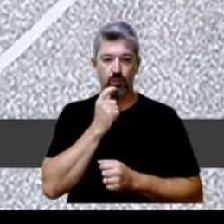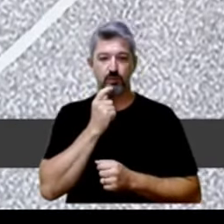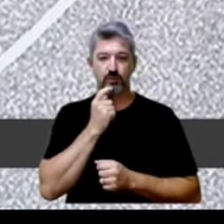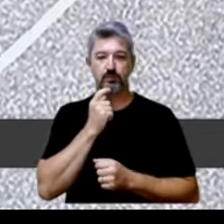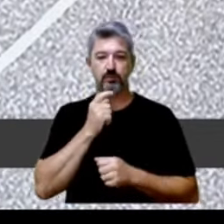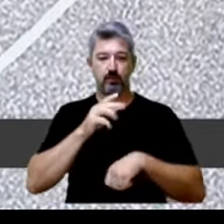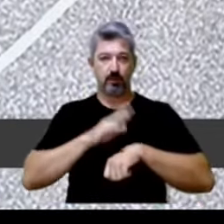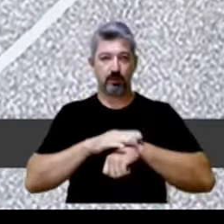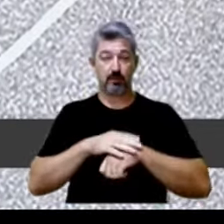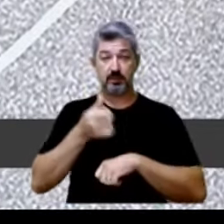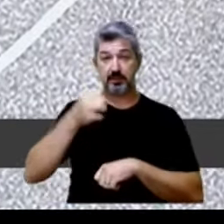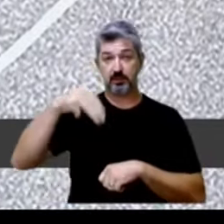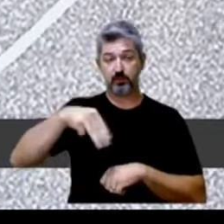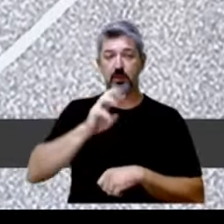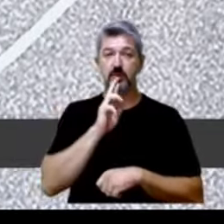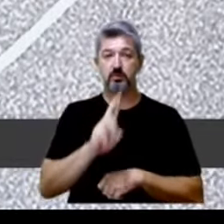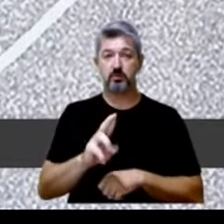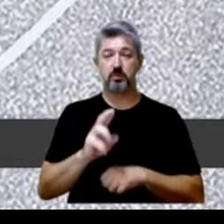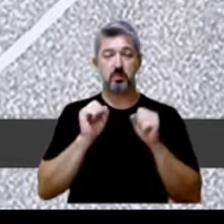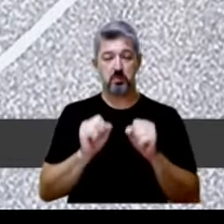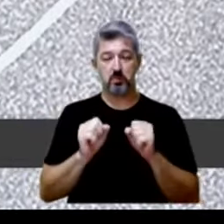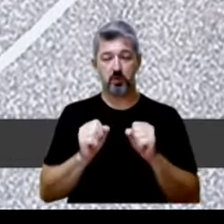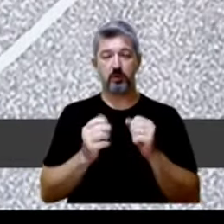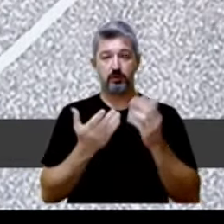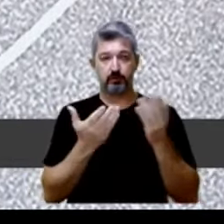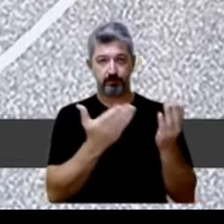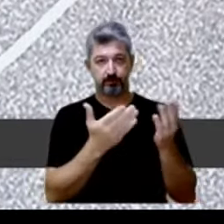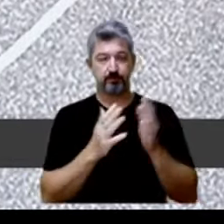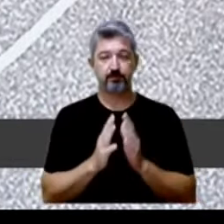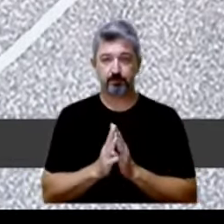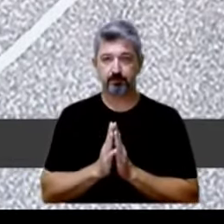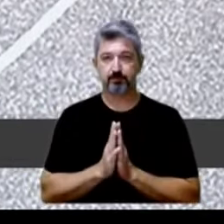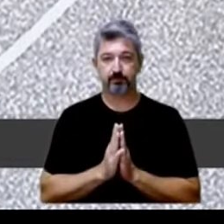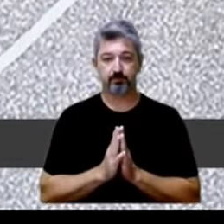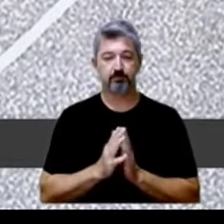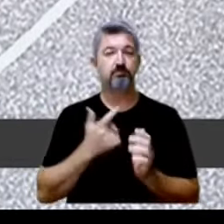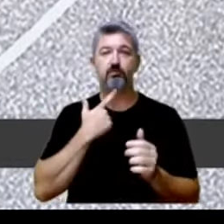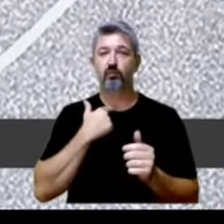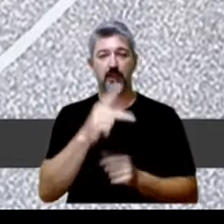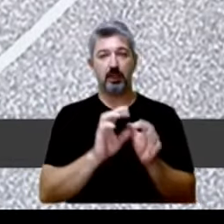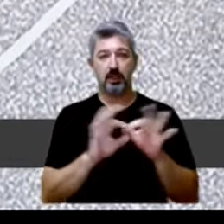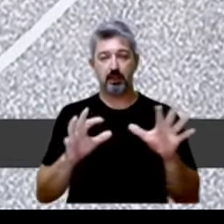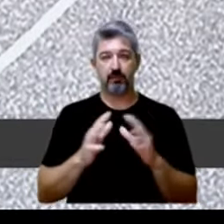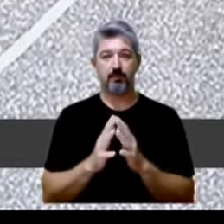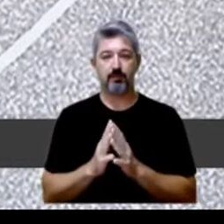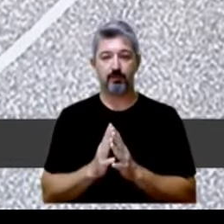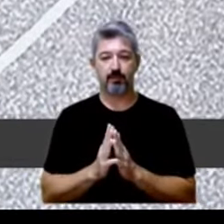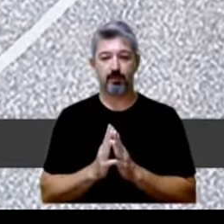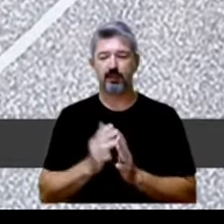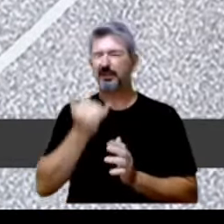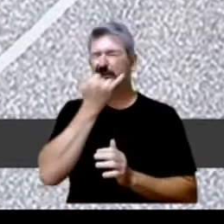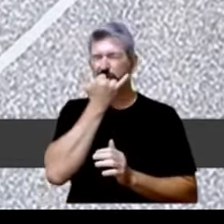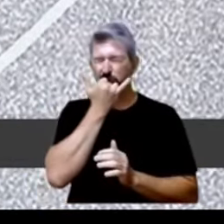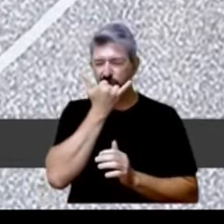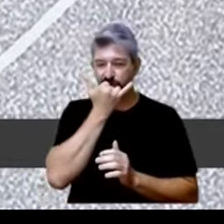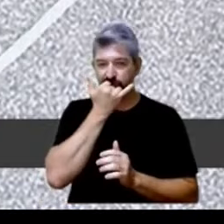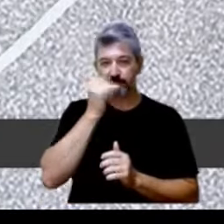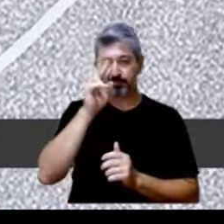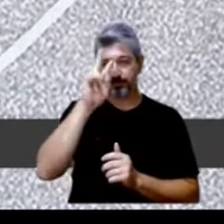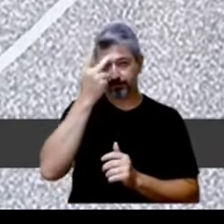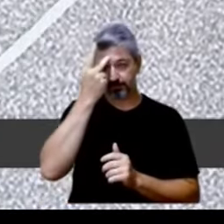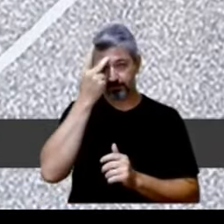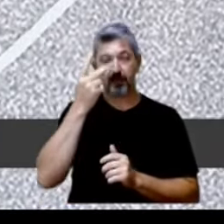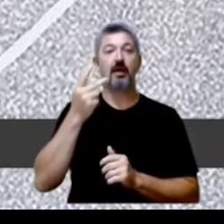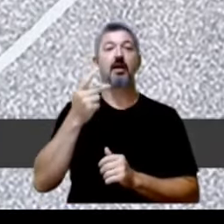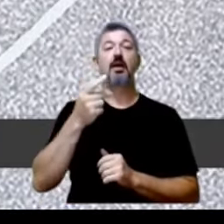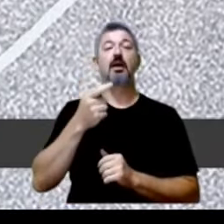tem 6 minutos e Vai dar 50 briga. minutos para Isso aí. usar conforme quiser no nosso debate. Desculpa, eu falei errado, falei do Boulos.